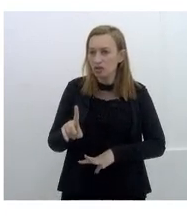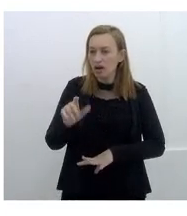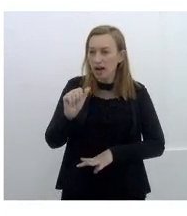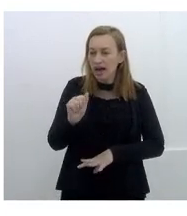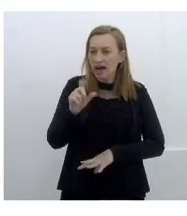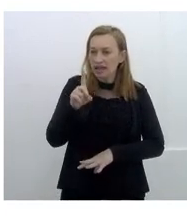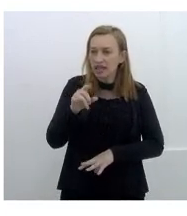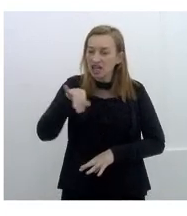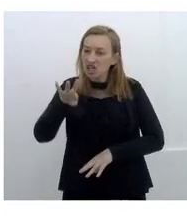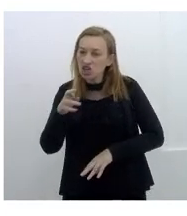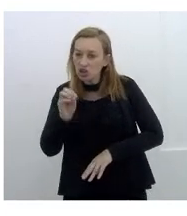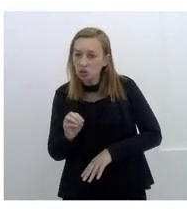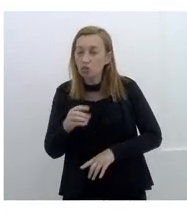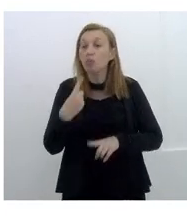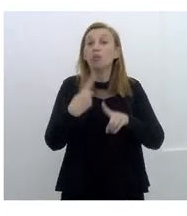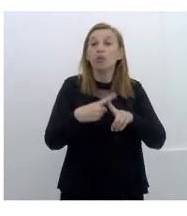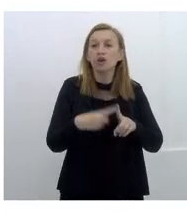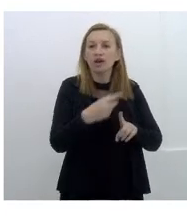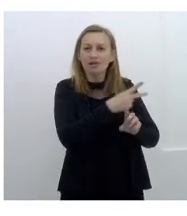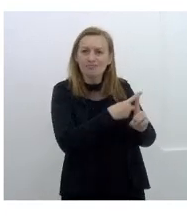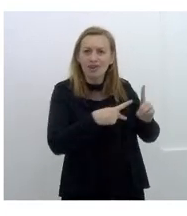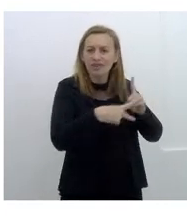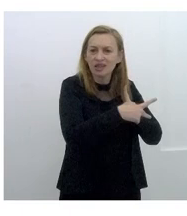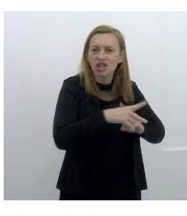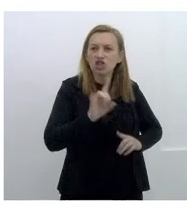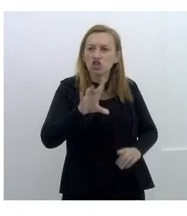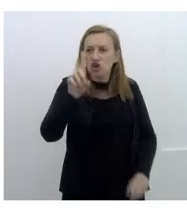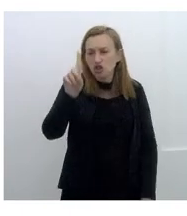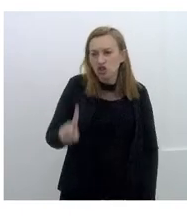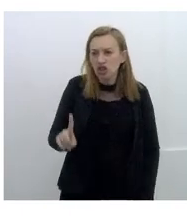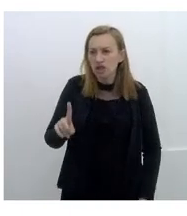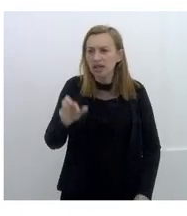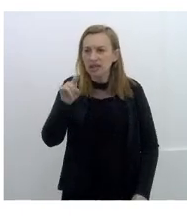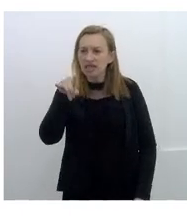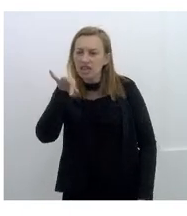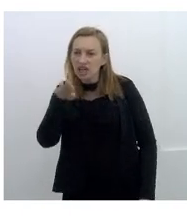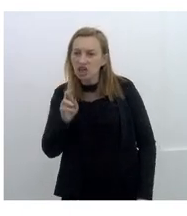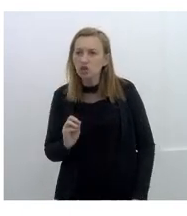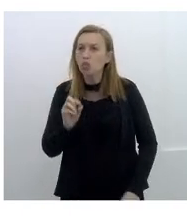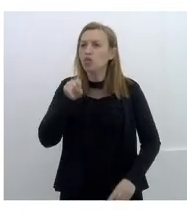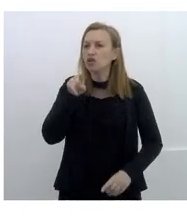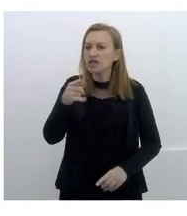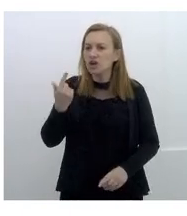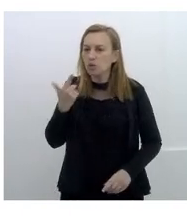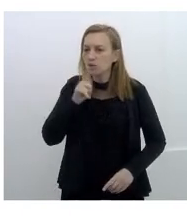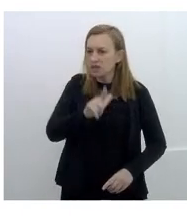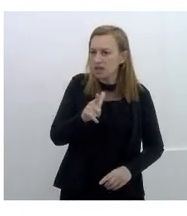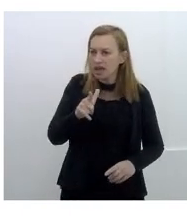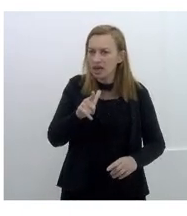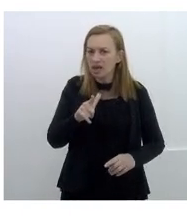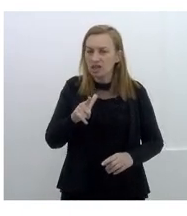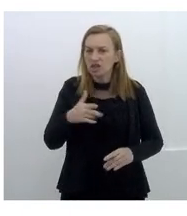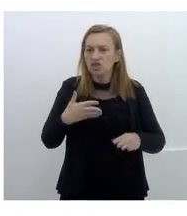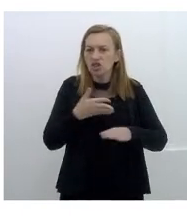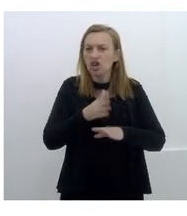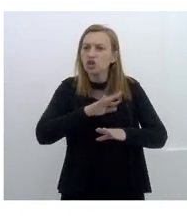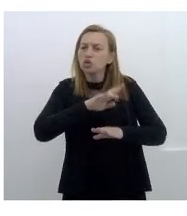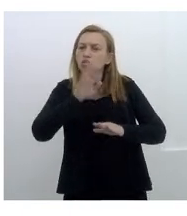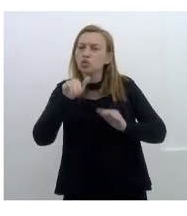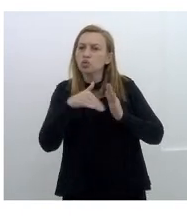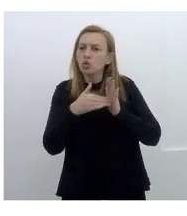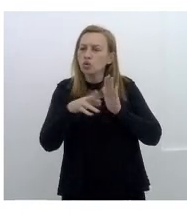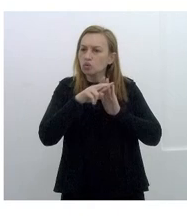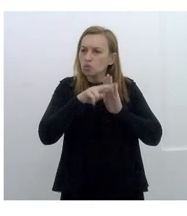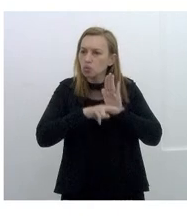porque em previdência Você só tem direito adquirido quando você consegue atingir todas as condições